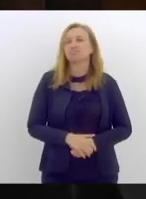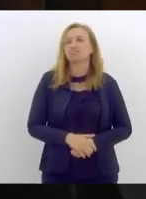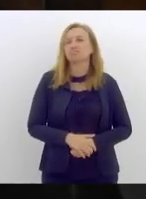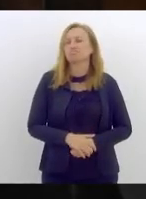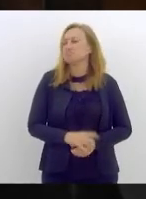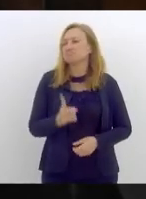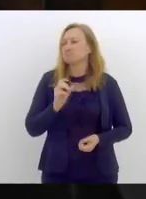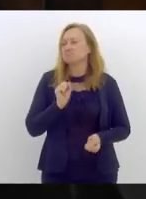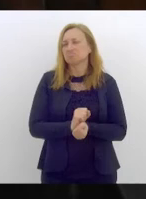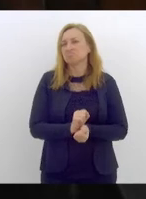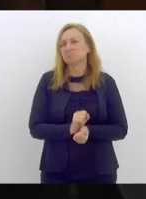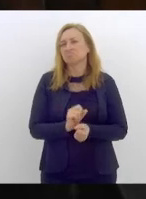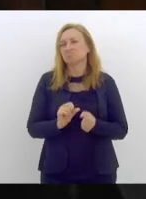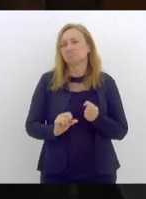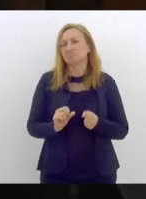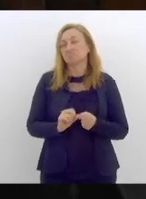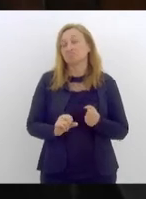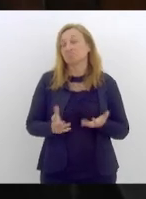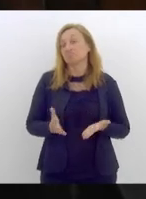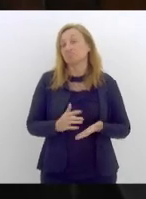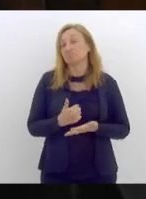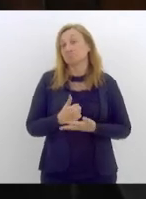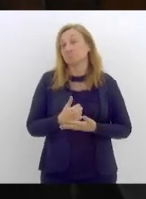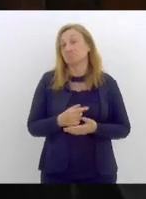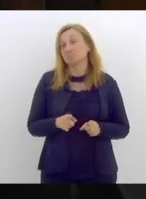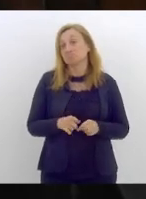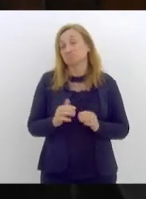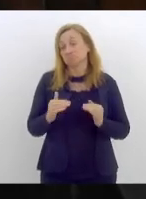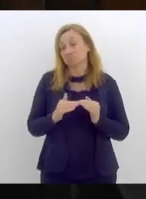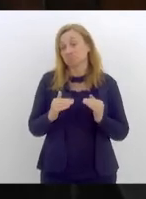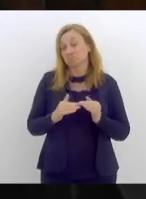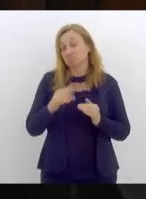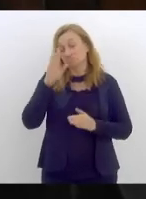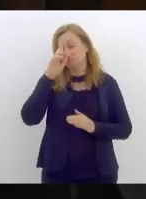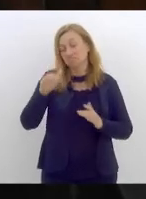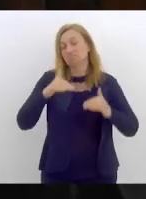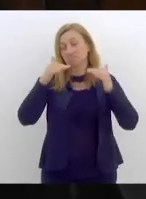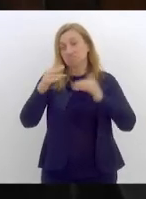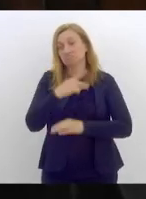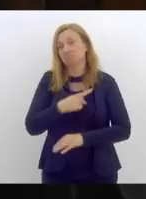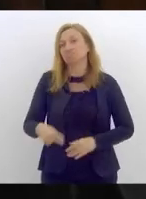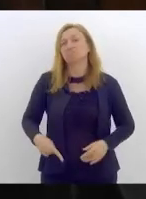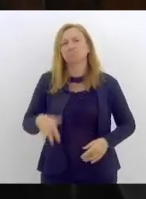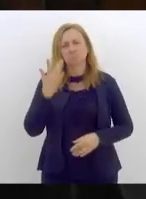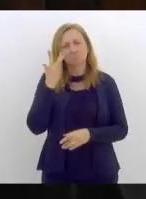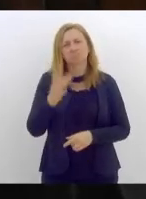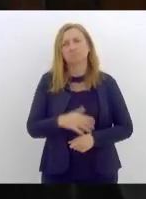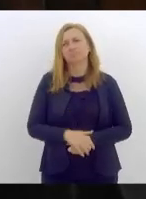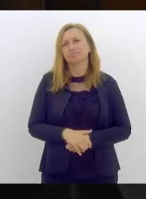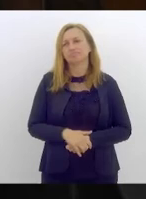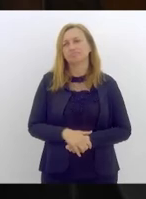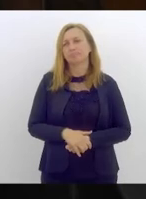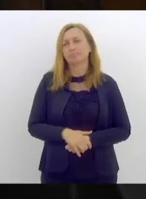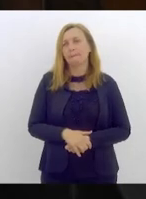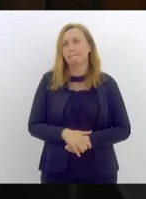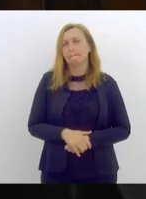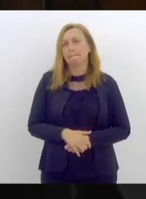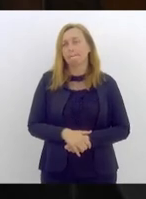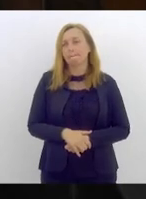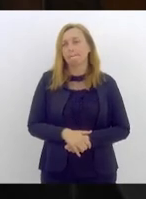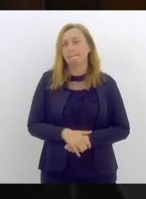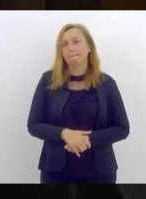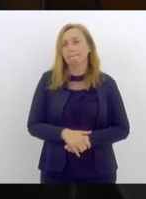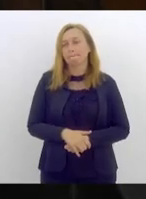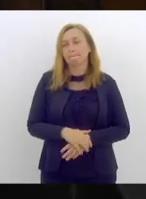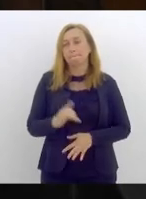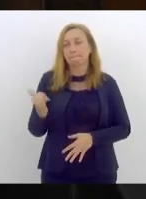ele não para de fazer isso E aí eu também concordo com vossa excelência eu acho que tem um